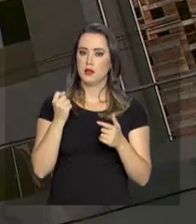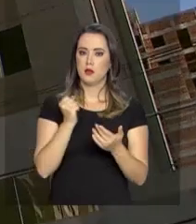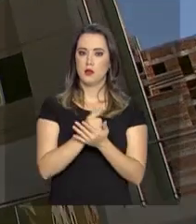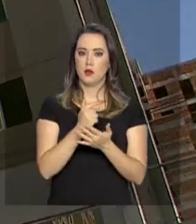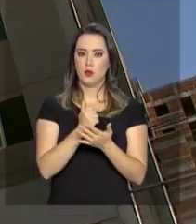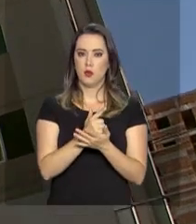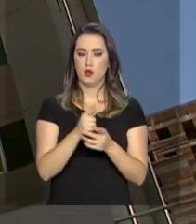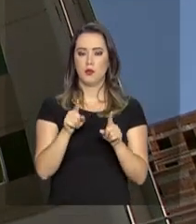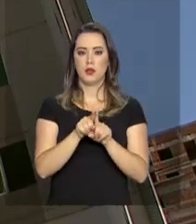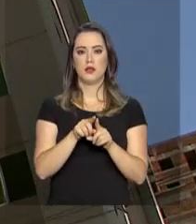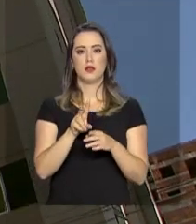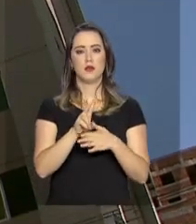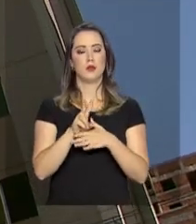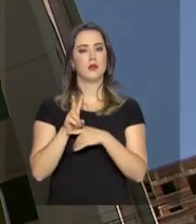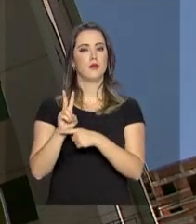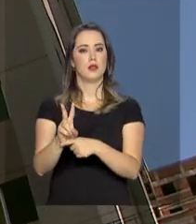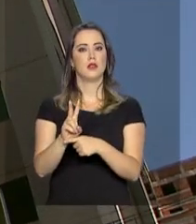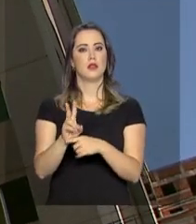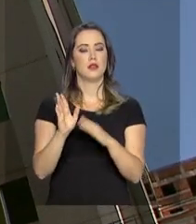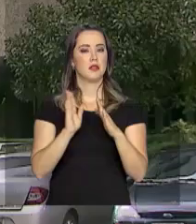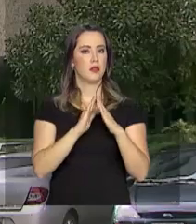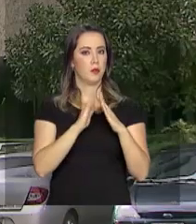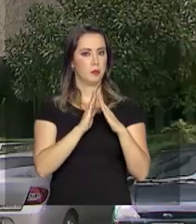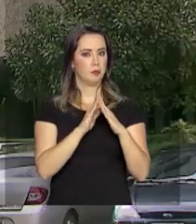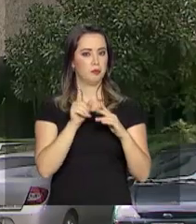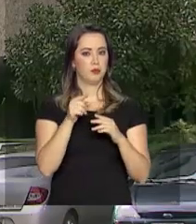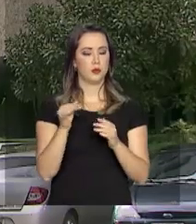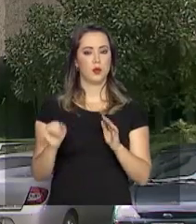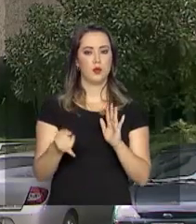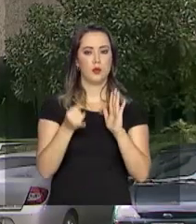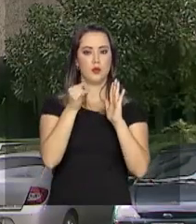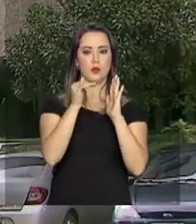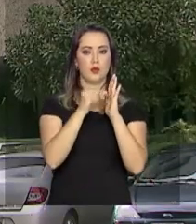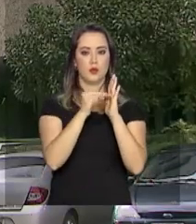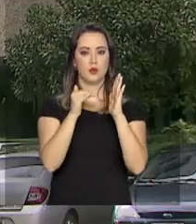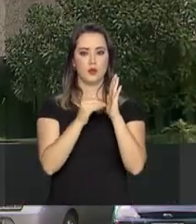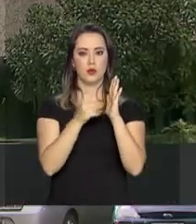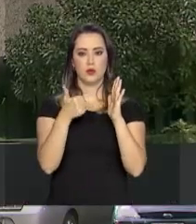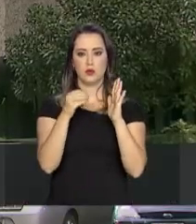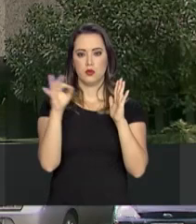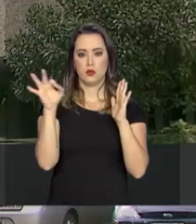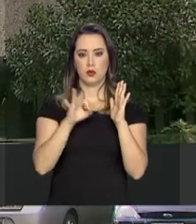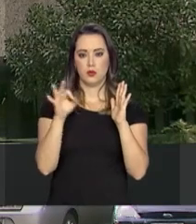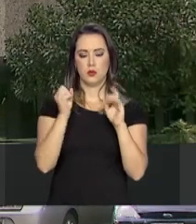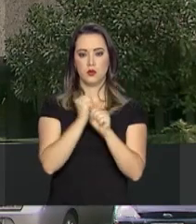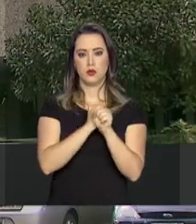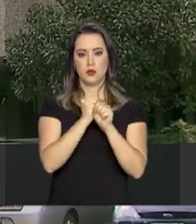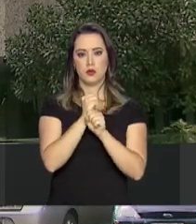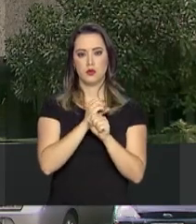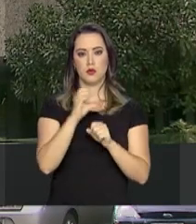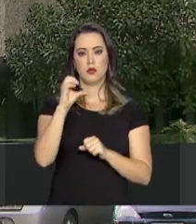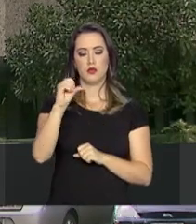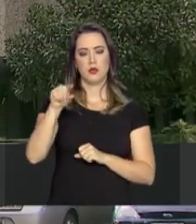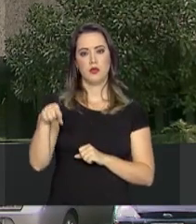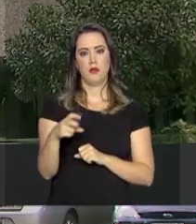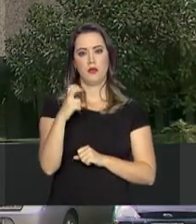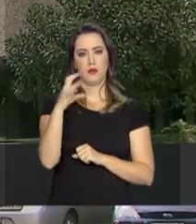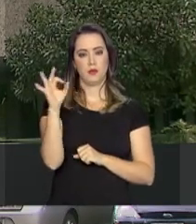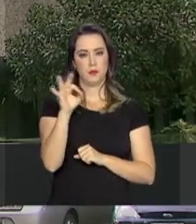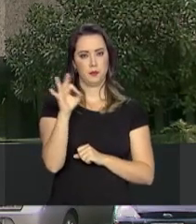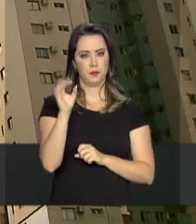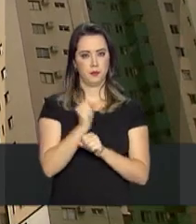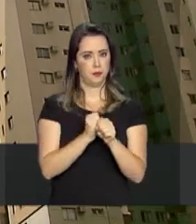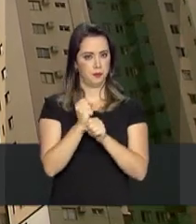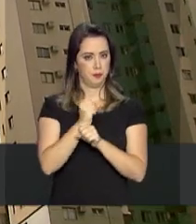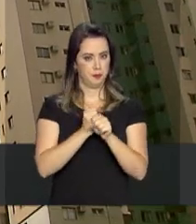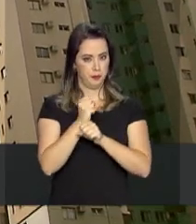financiados no Sistema de Financiamento Imobiliário, os juros caíram de 10% ao ano para 9,5% ao